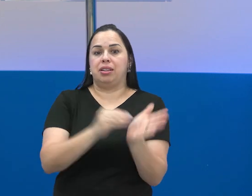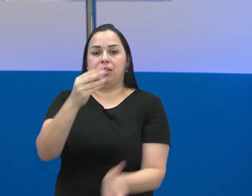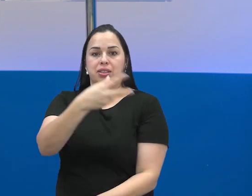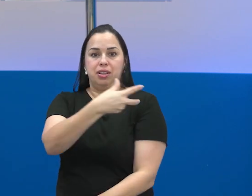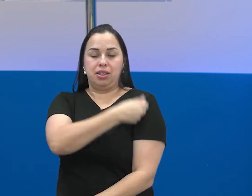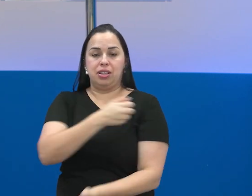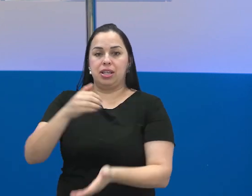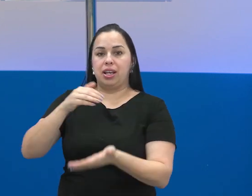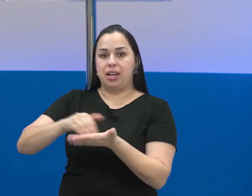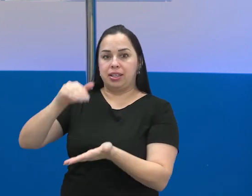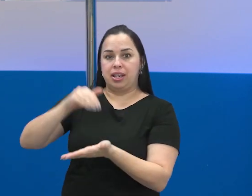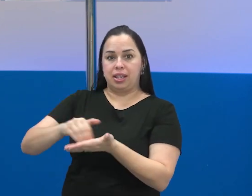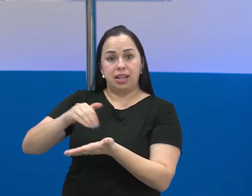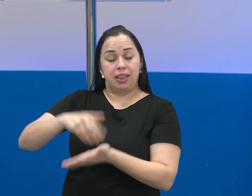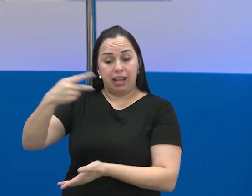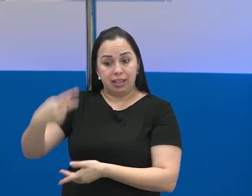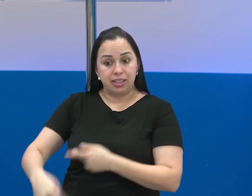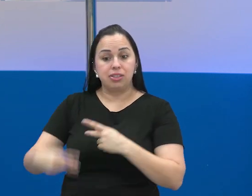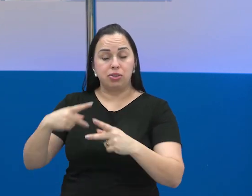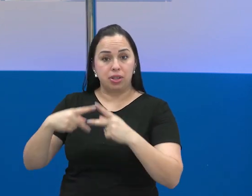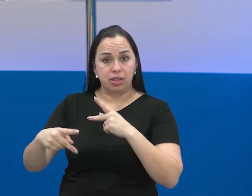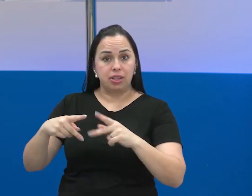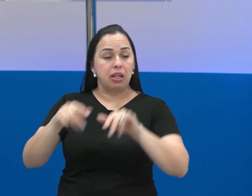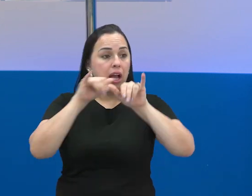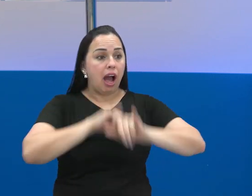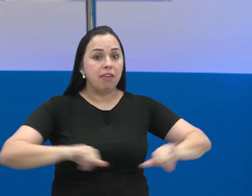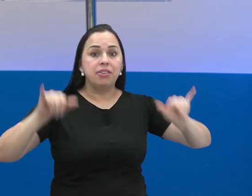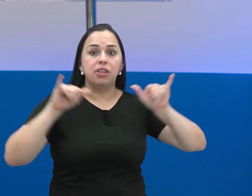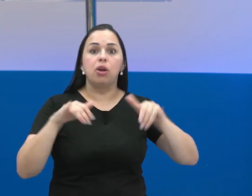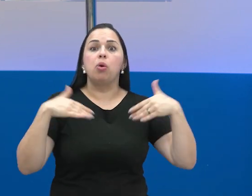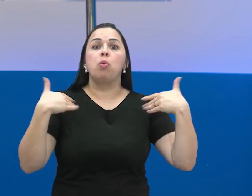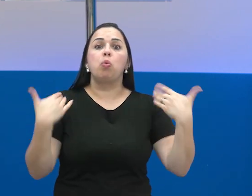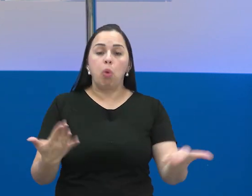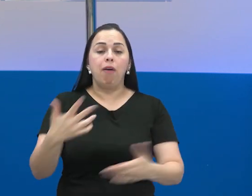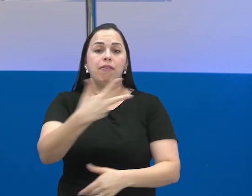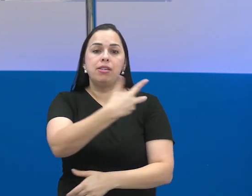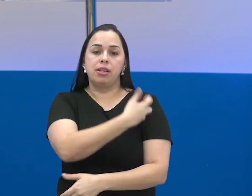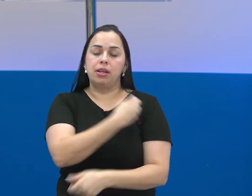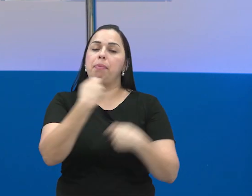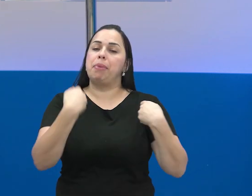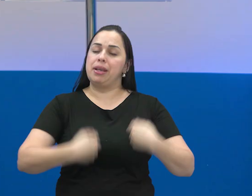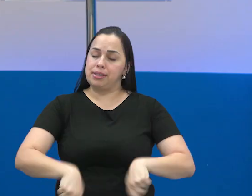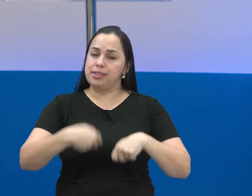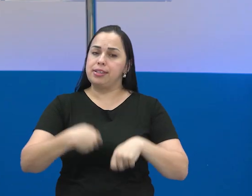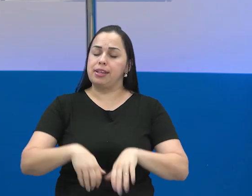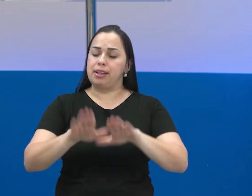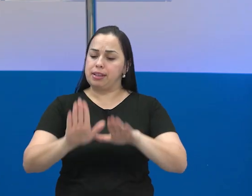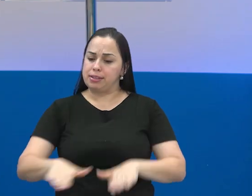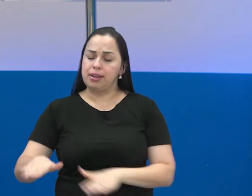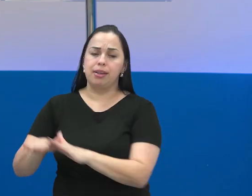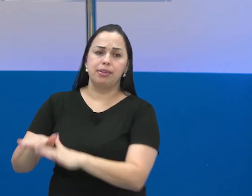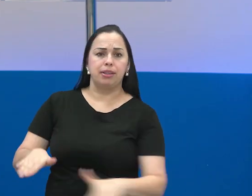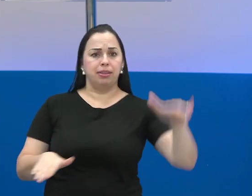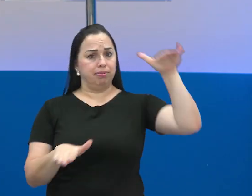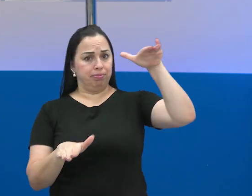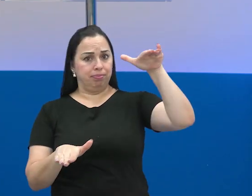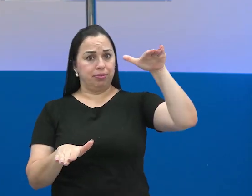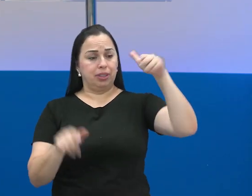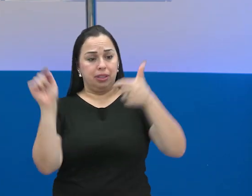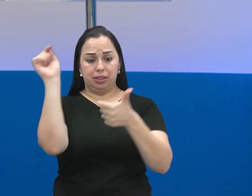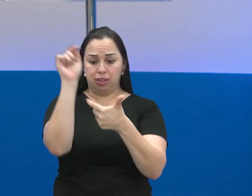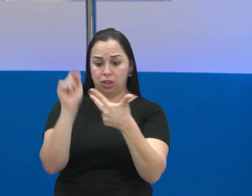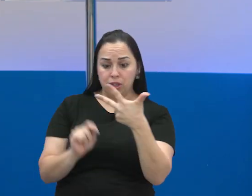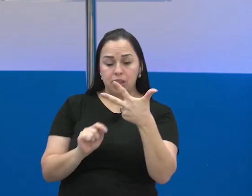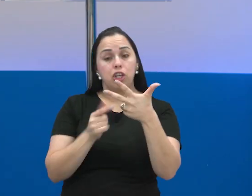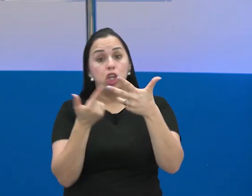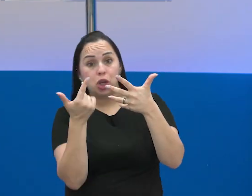vacinação. Secretaria de Saúde da cidade informa quais são as vacinas necessárias nas diferentes fases da vida.